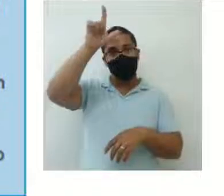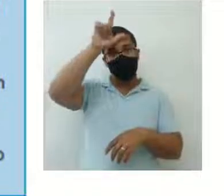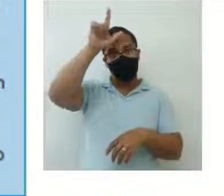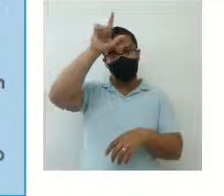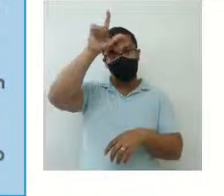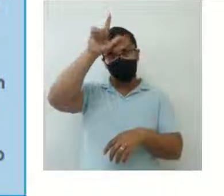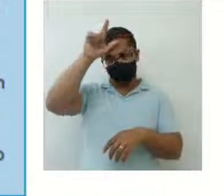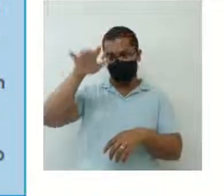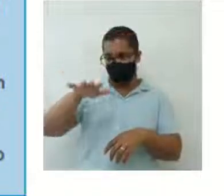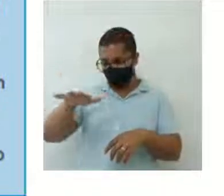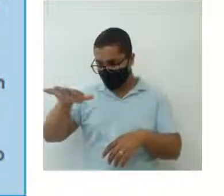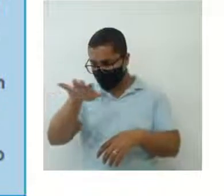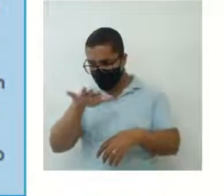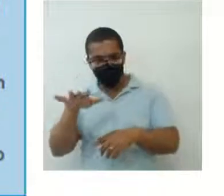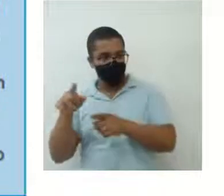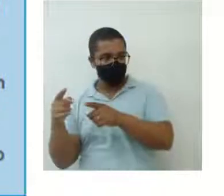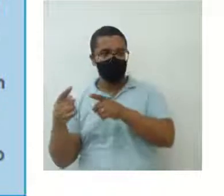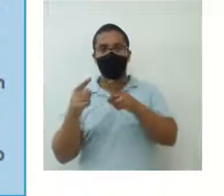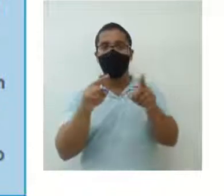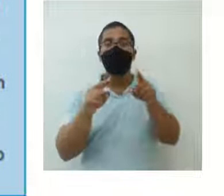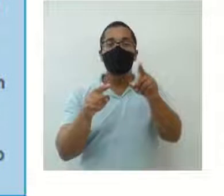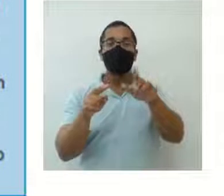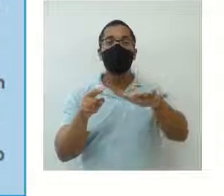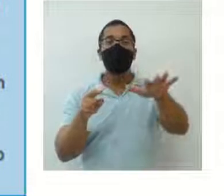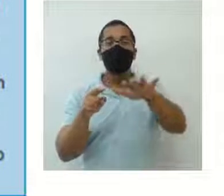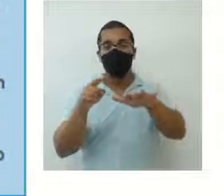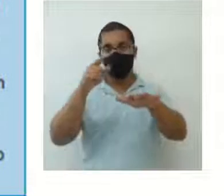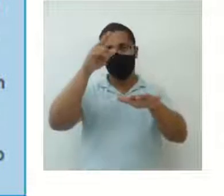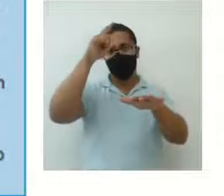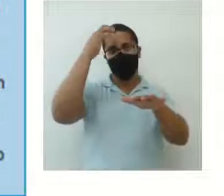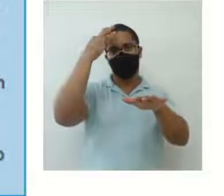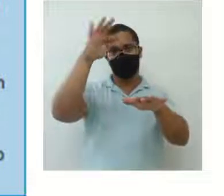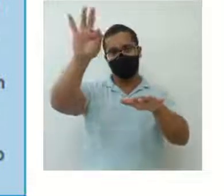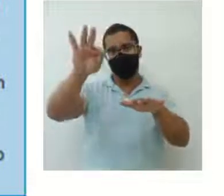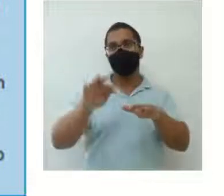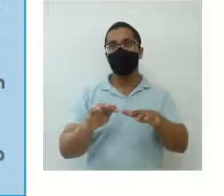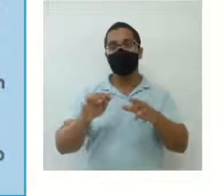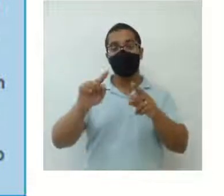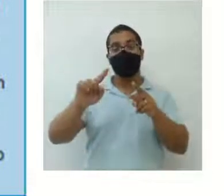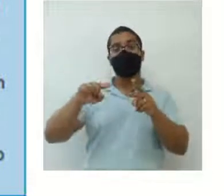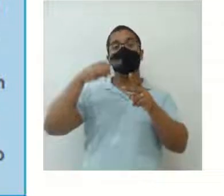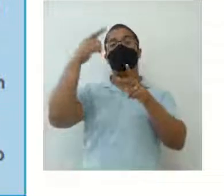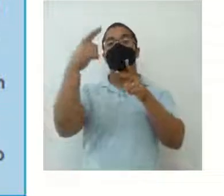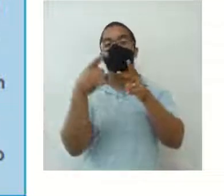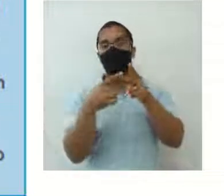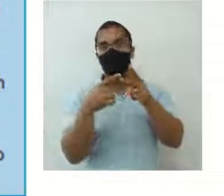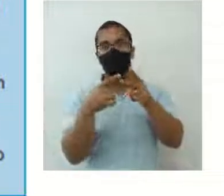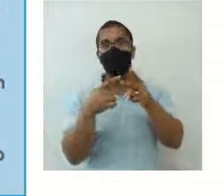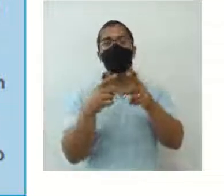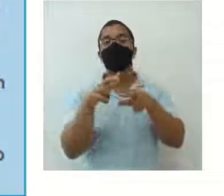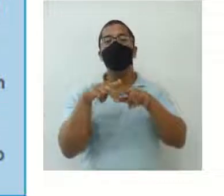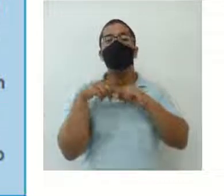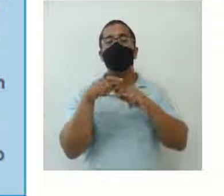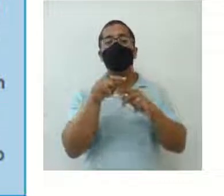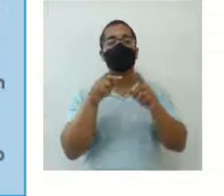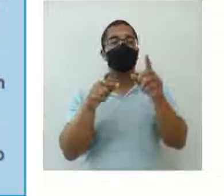colonizadores franceses. Após Lamine, né, ter sido